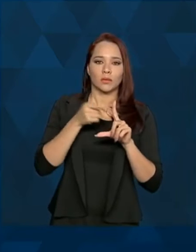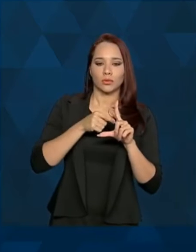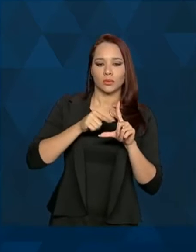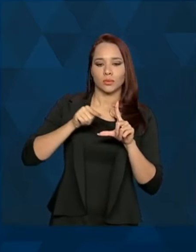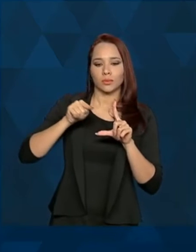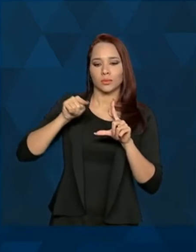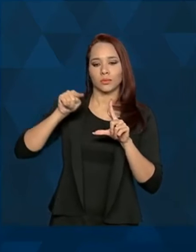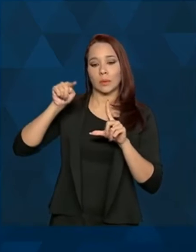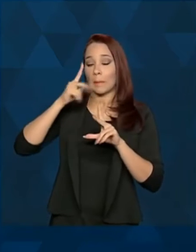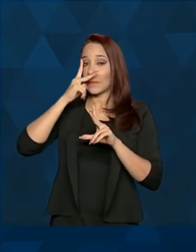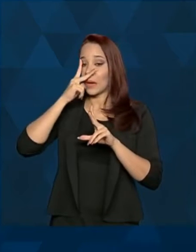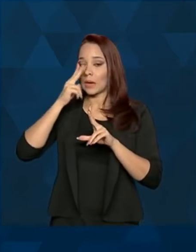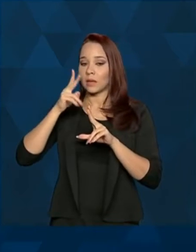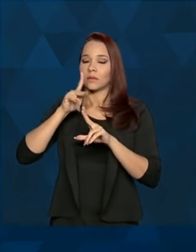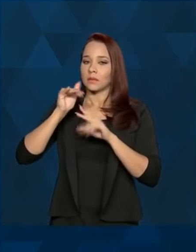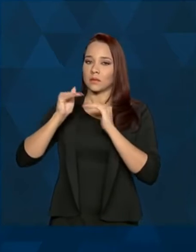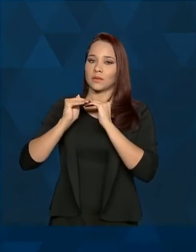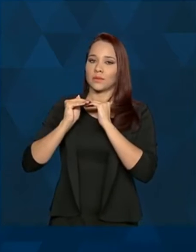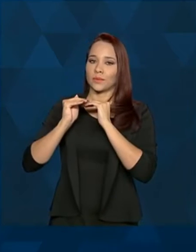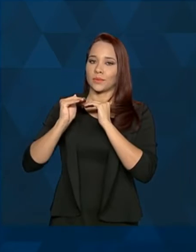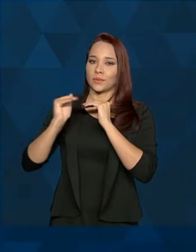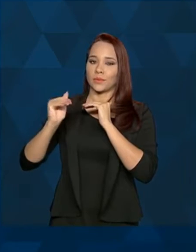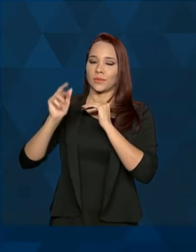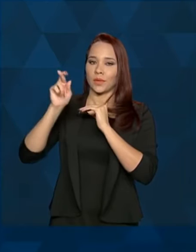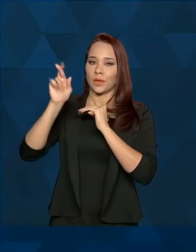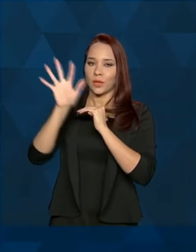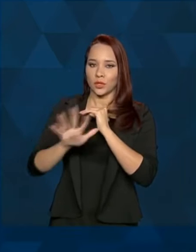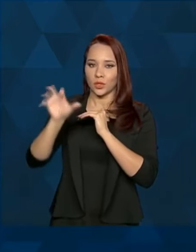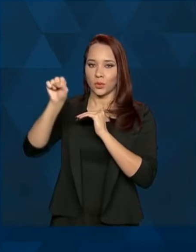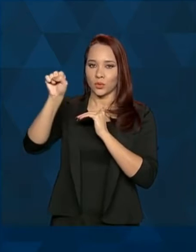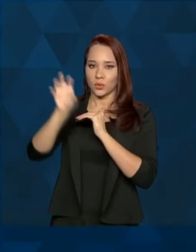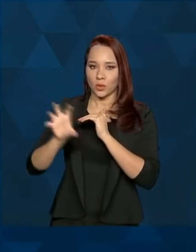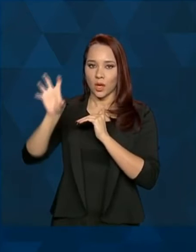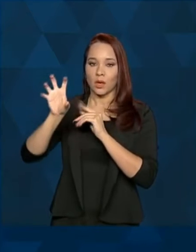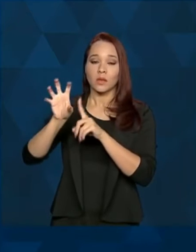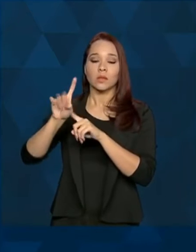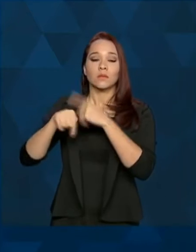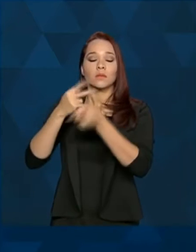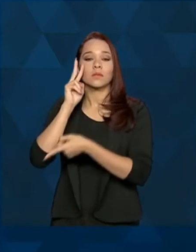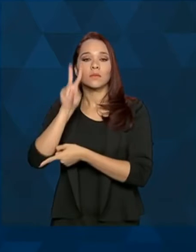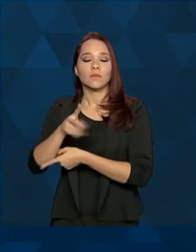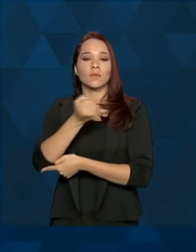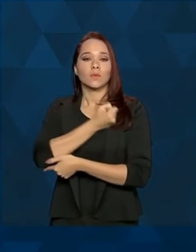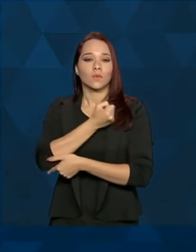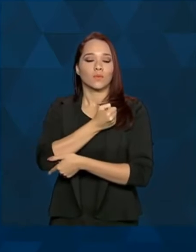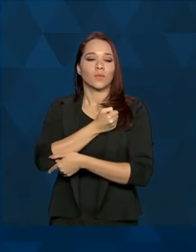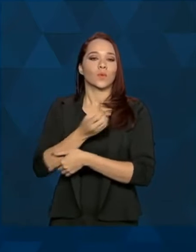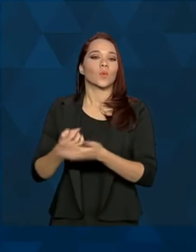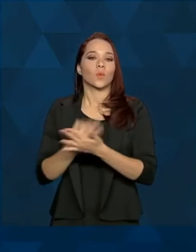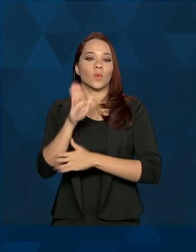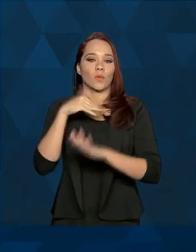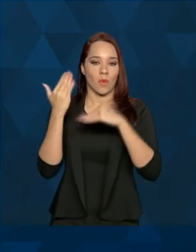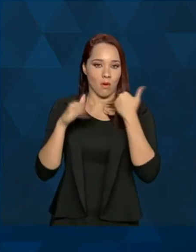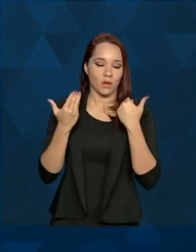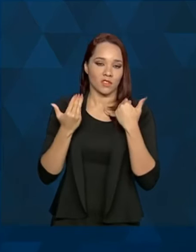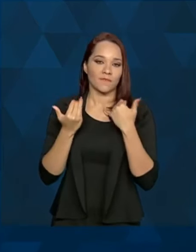uma estabilização, né, na região Sudeste como um todo. E quando você avalia os números de óbitos, você vê que